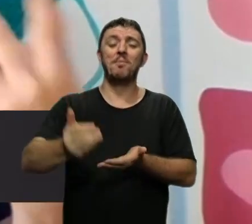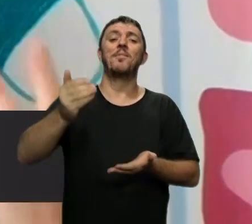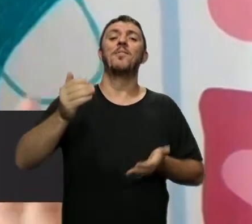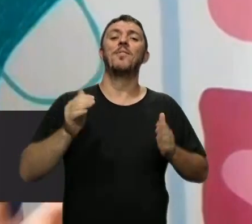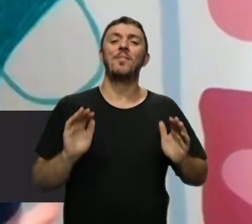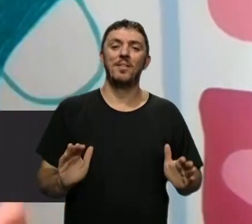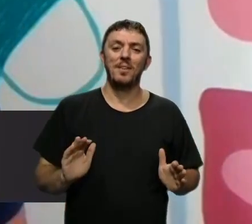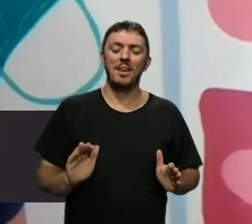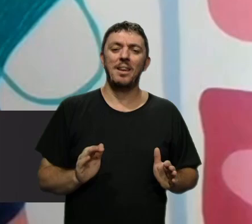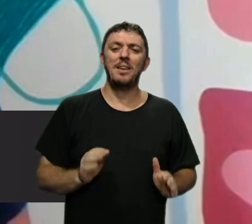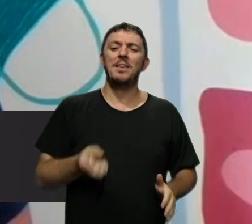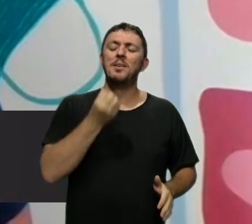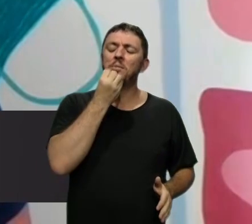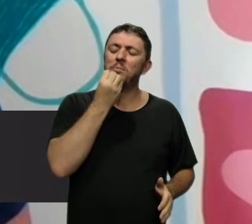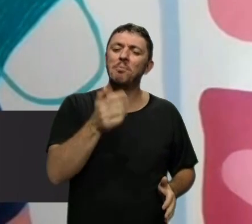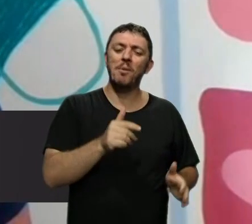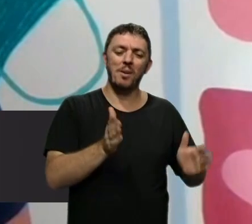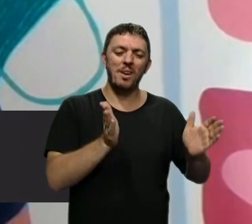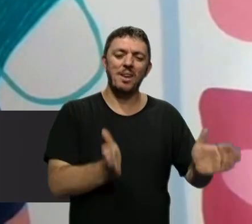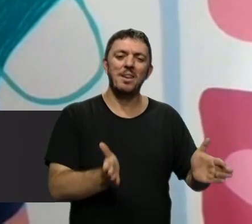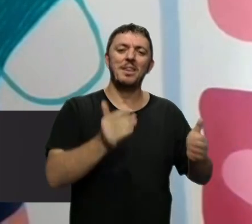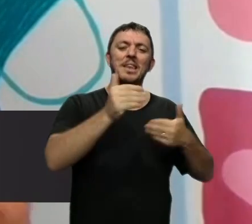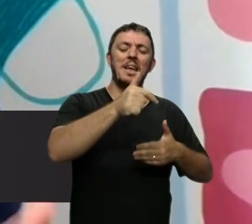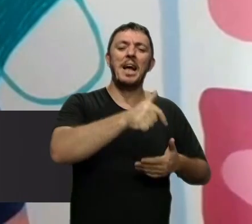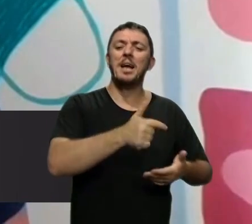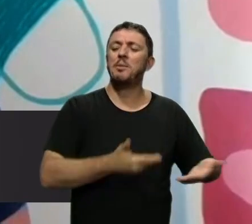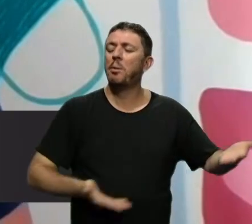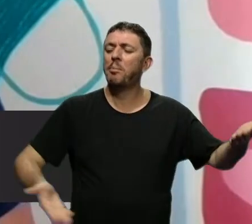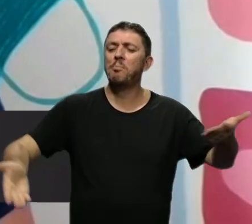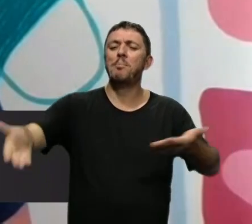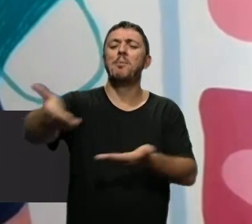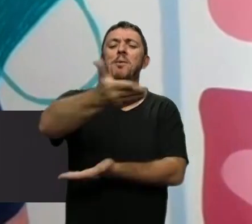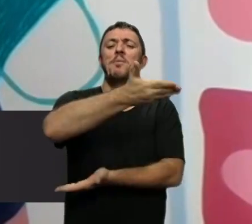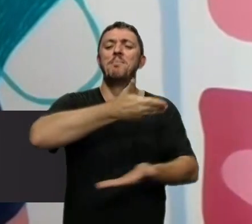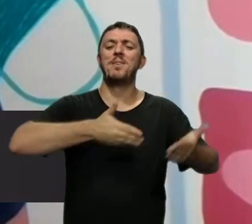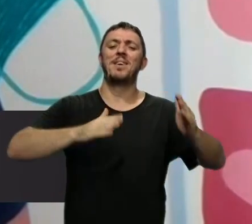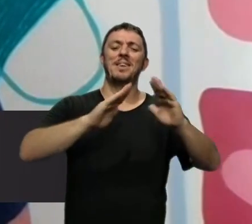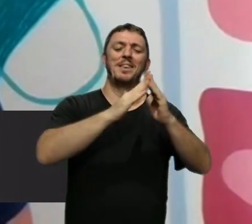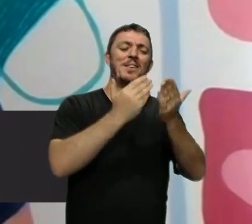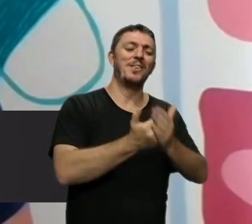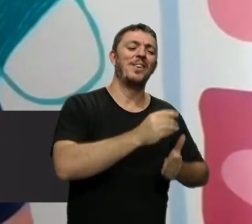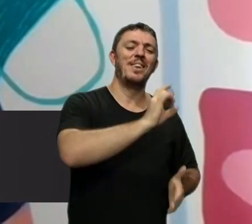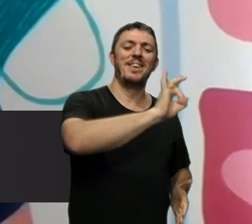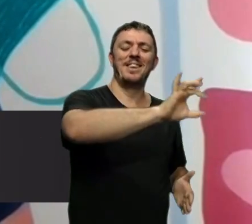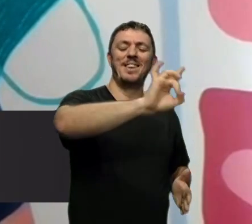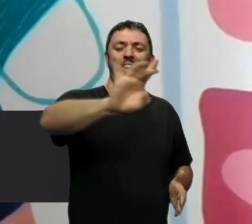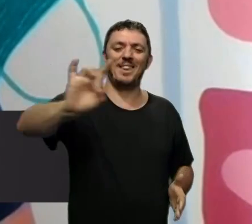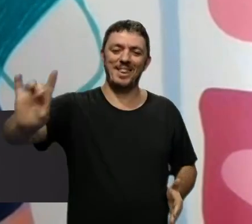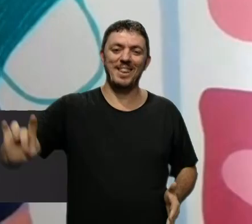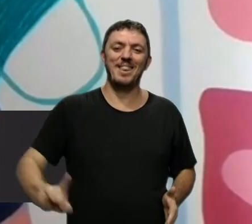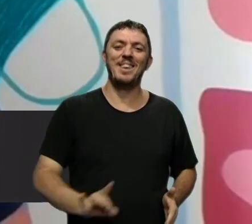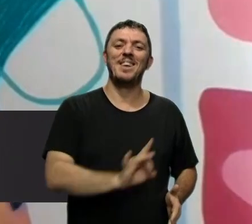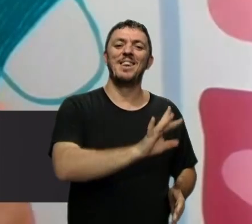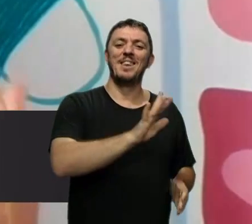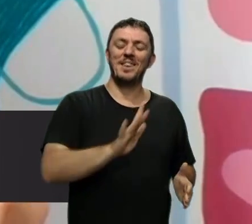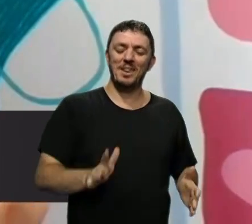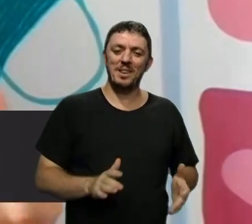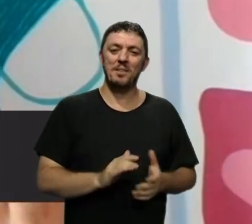E que bom que a caixa tem rodado por aí. Eu fico muito feliz e espero que todas